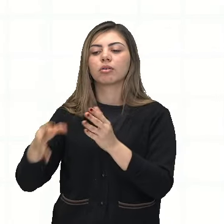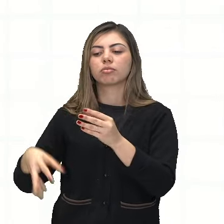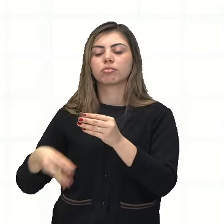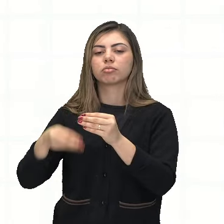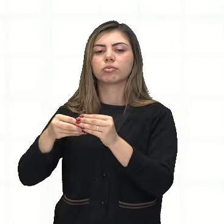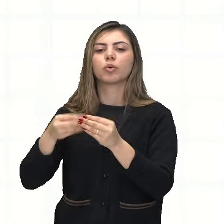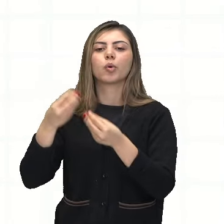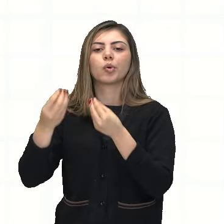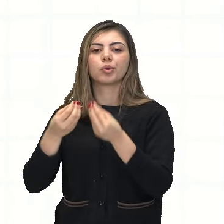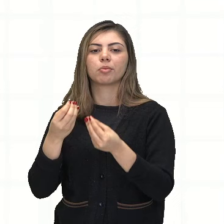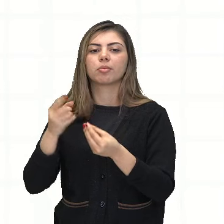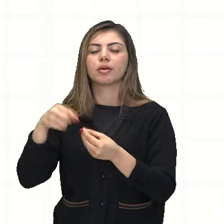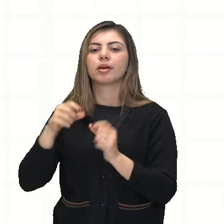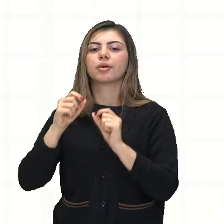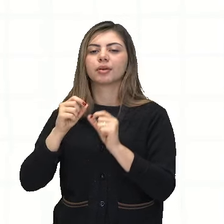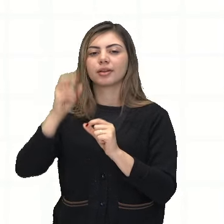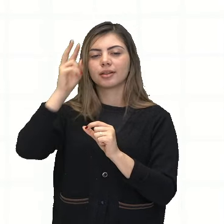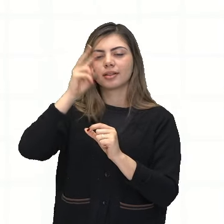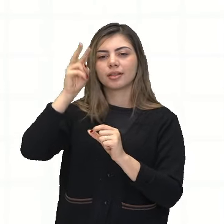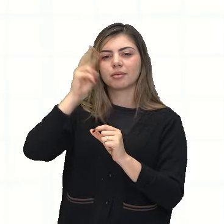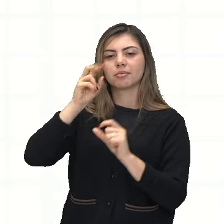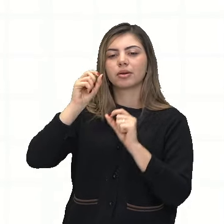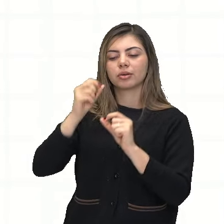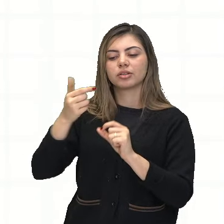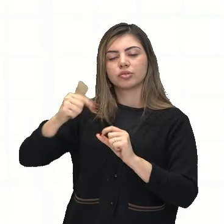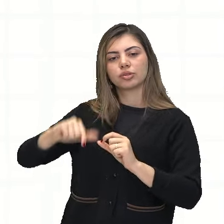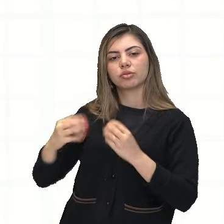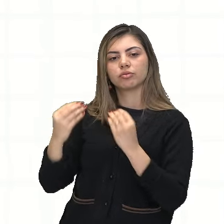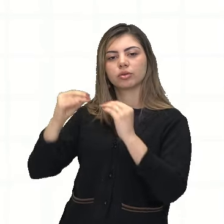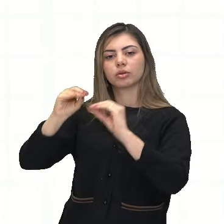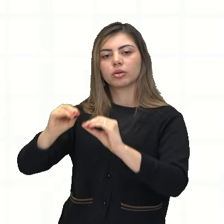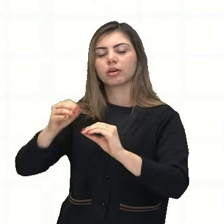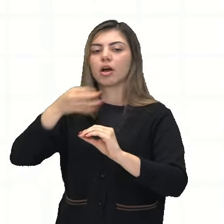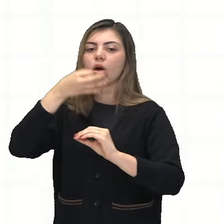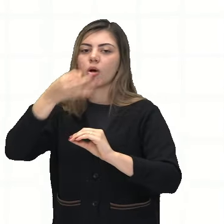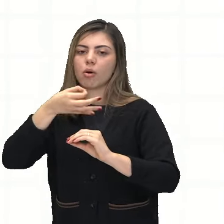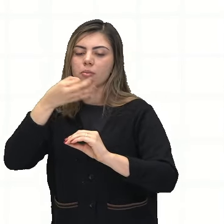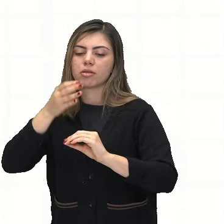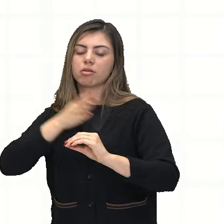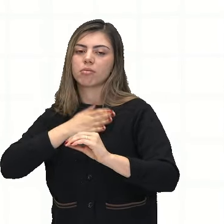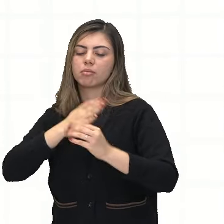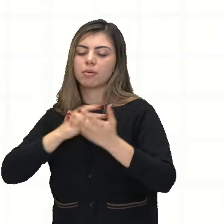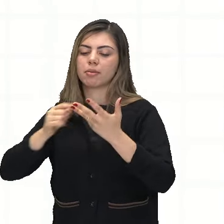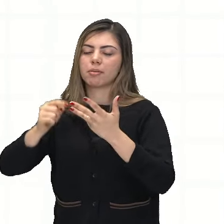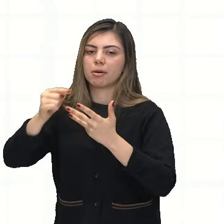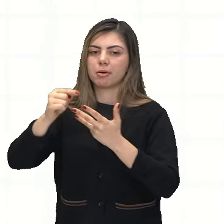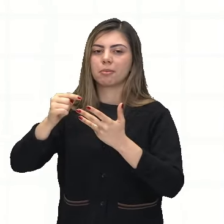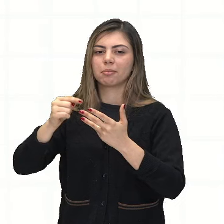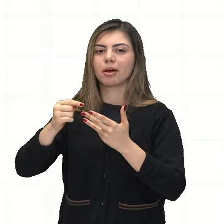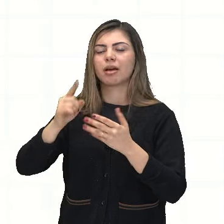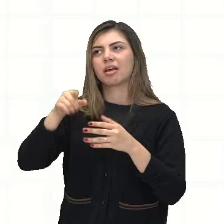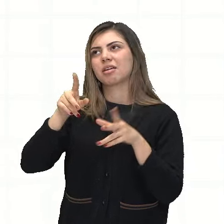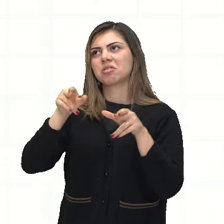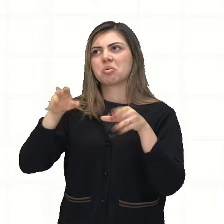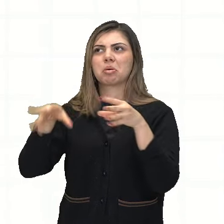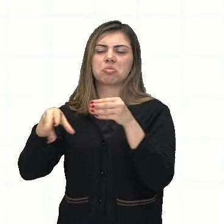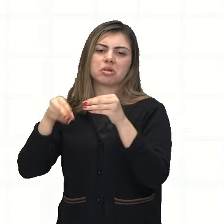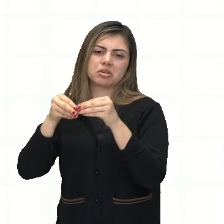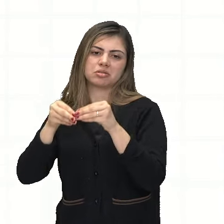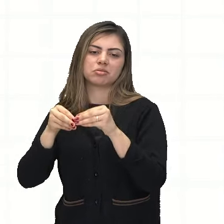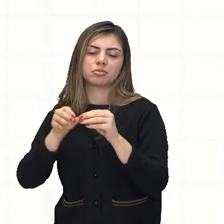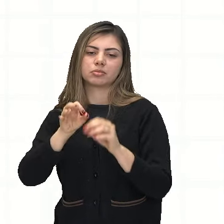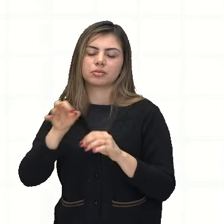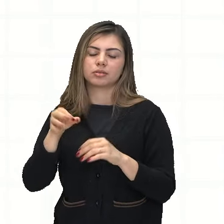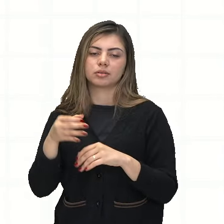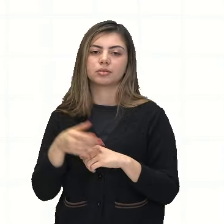recapitular os argumentos apresentados na Minha tese Essa recapitulação é lembrar um pouquinho fazer uma espécie de resumo do que eu falei para